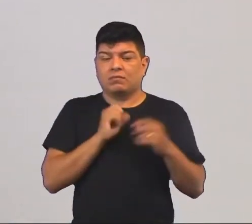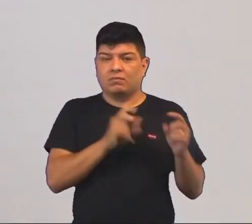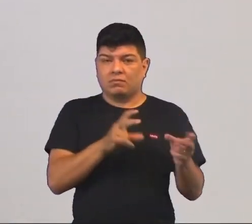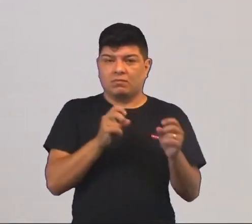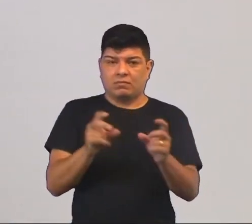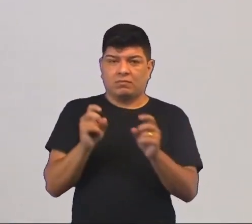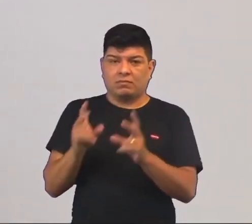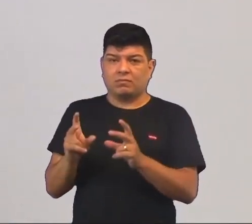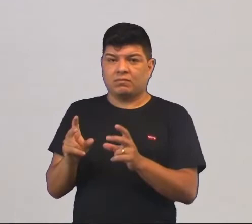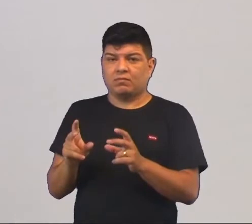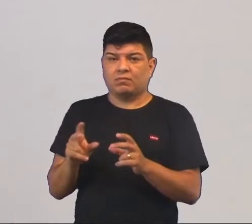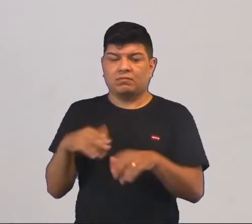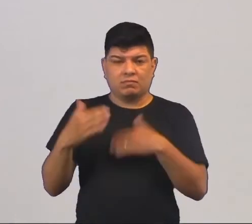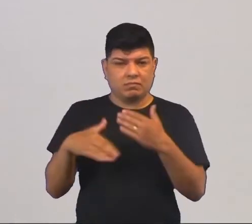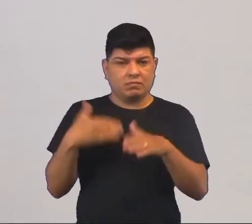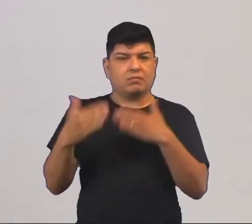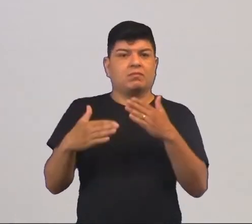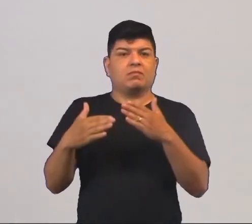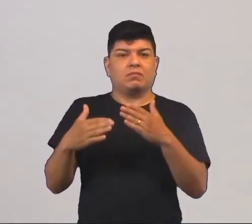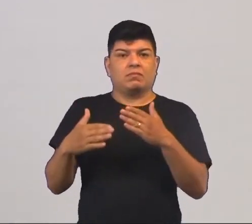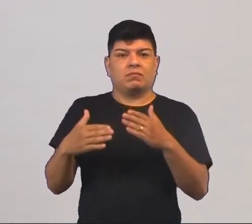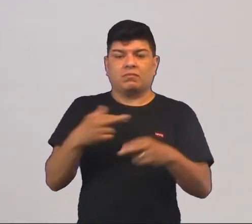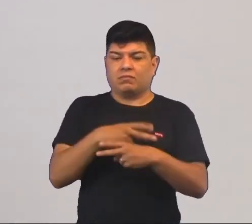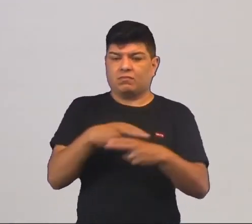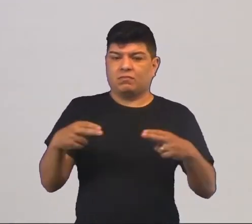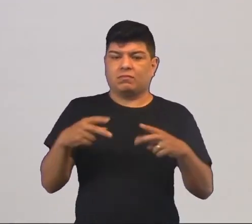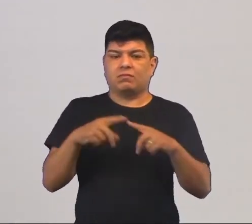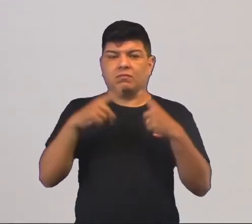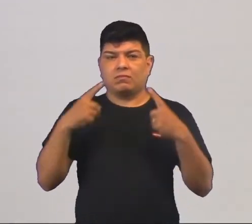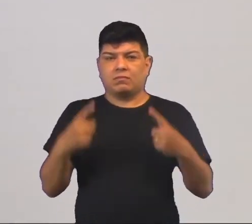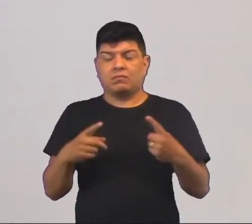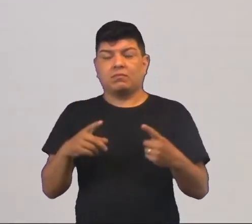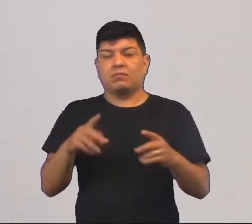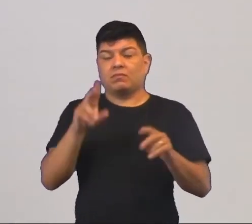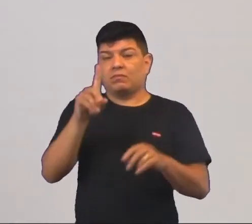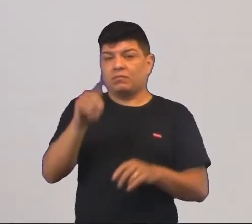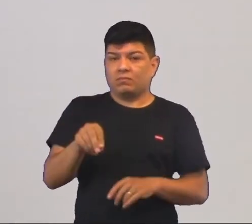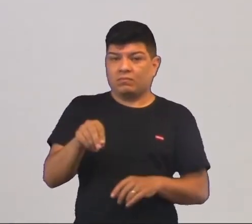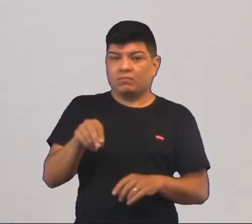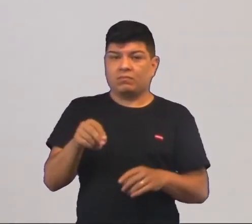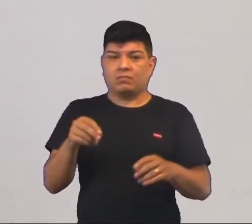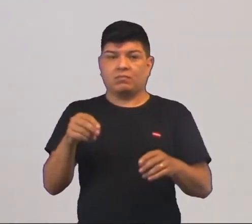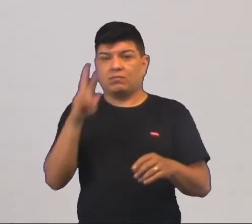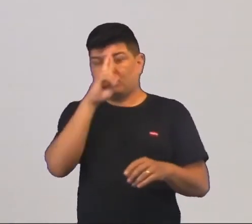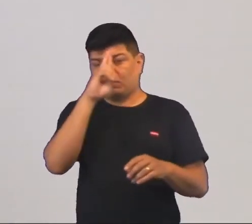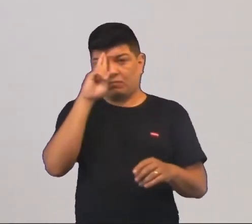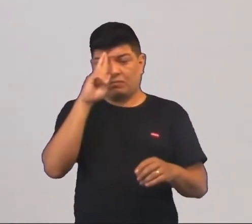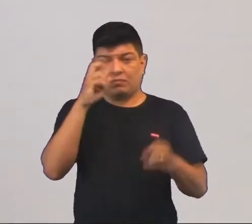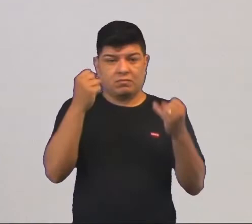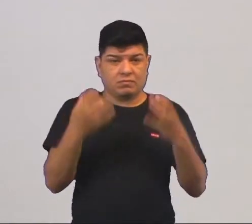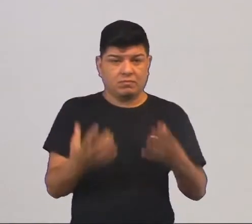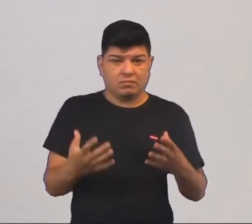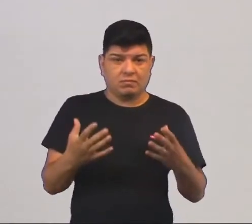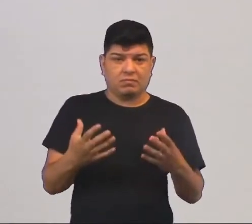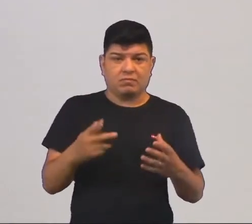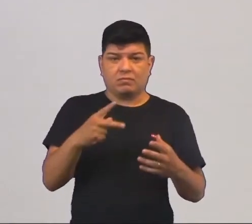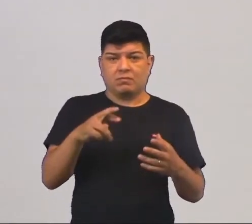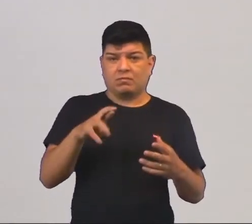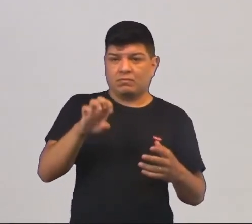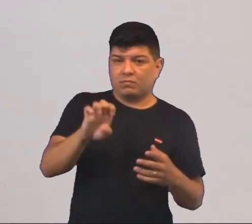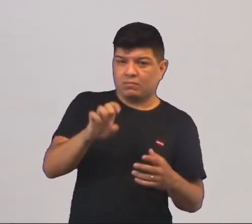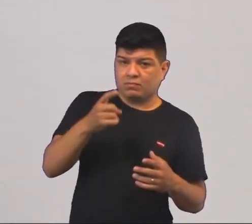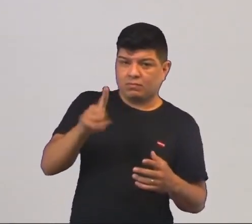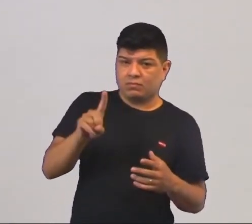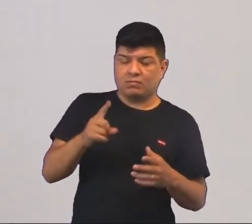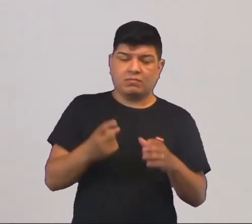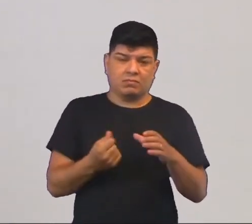mercantilismo, ele não se desenvolve como um modo de produção. E ele é, como muitos historiadores chamam, né, o